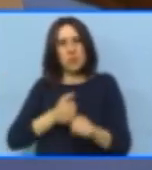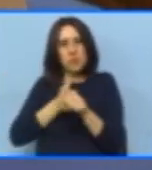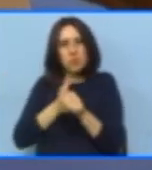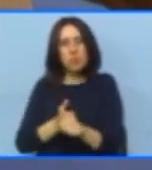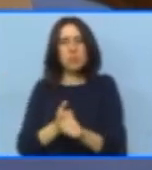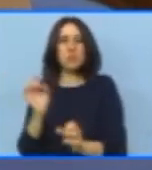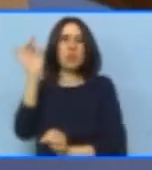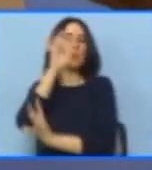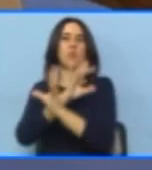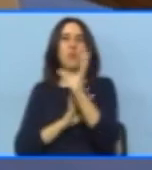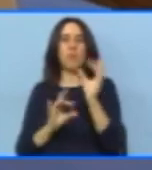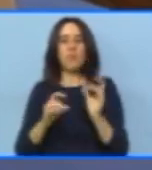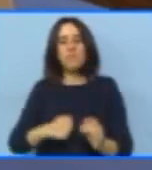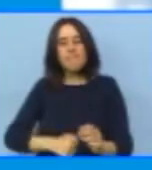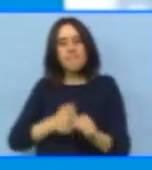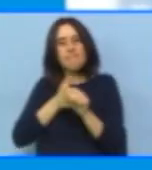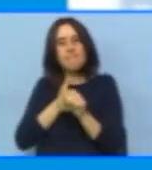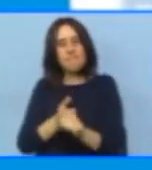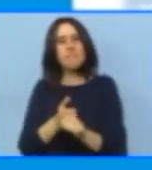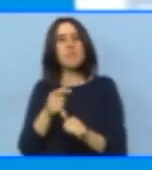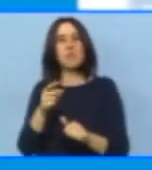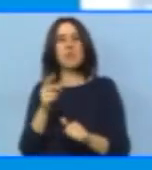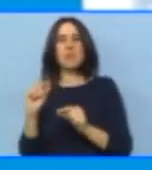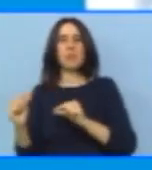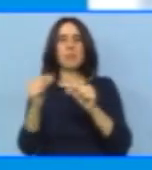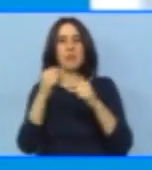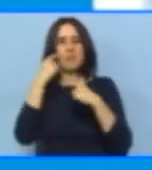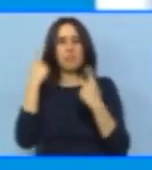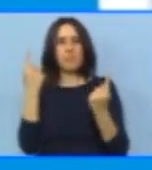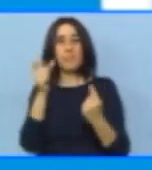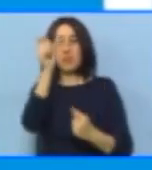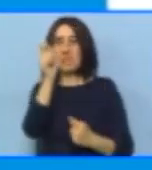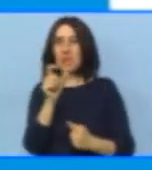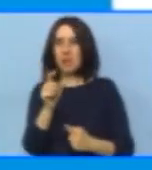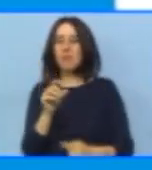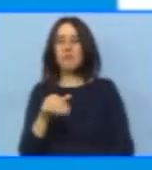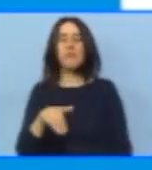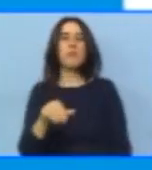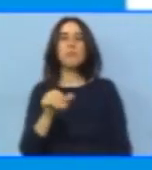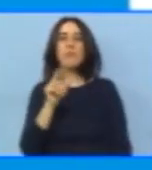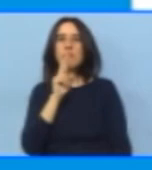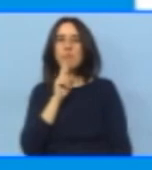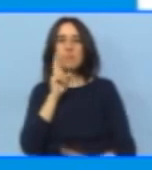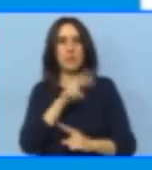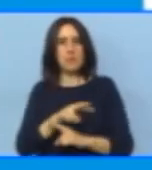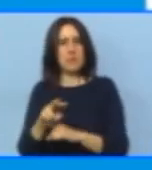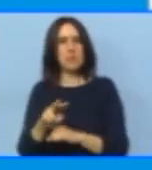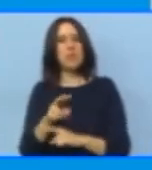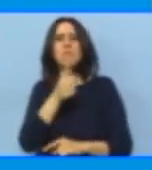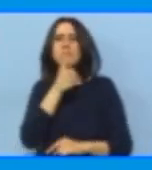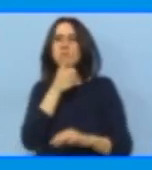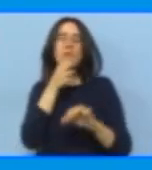Europa, trazer para o coração do catolicismo esse debate. Ou seja, ele visitará Fátima, não deixará de em Fátima dizer aquilo que